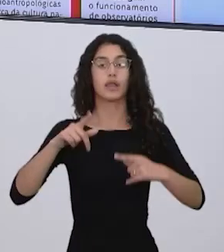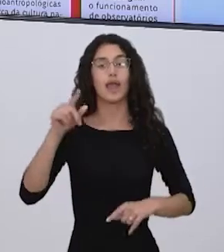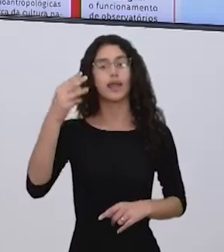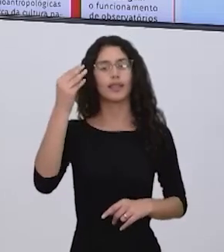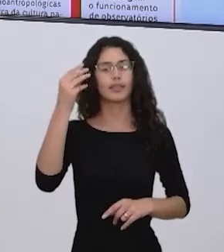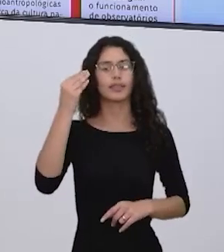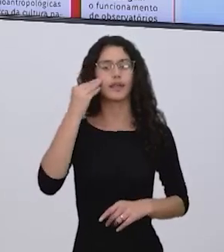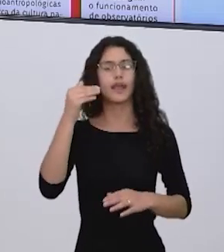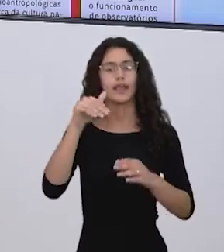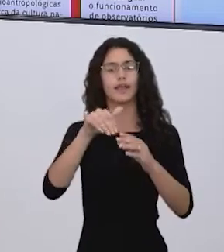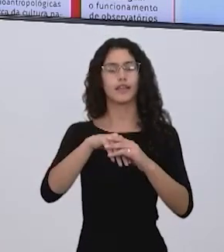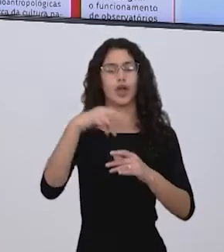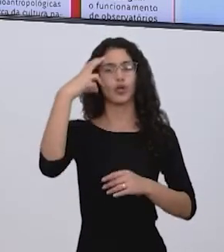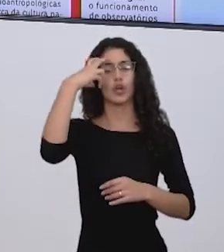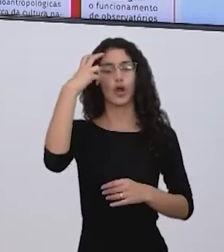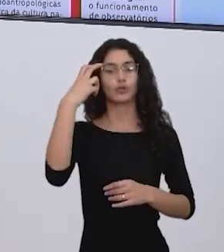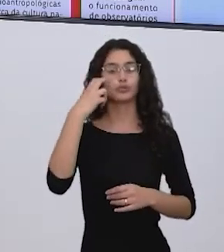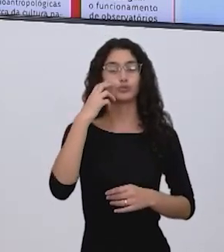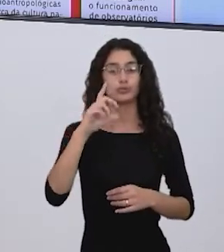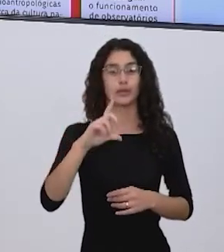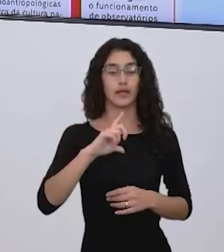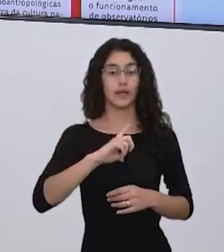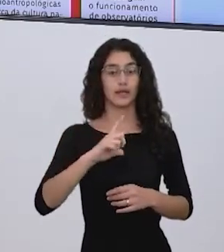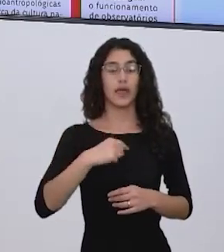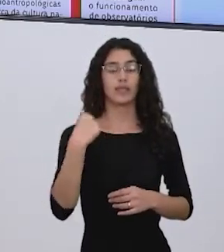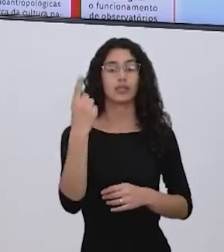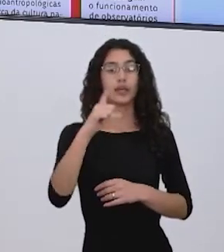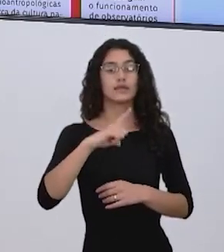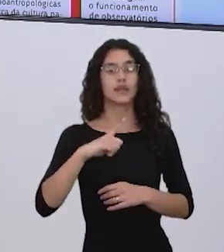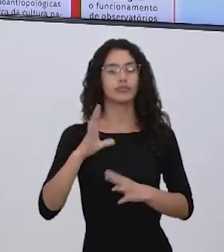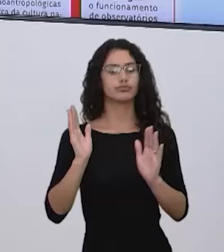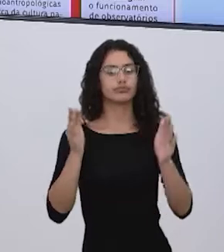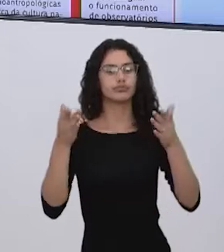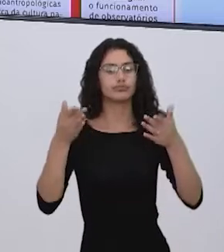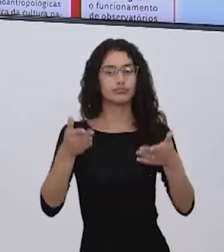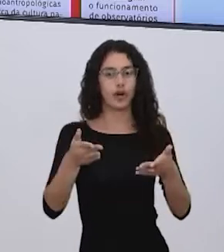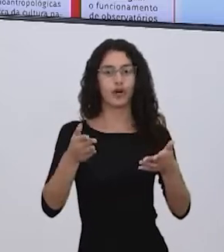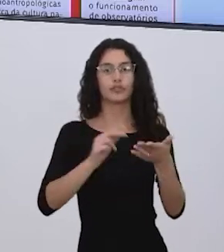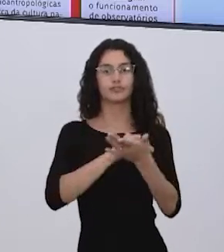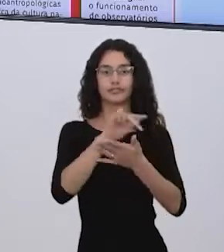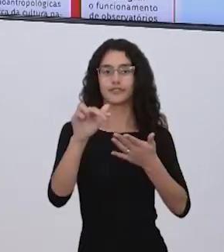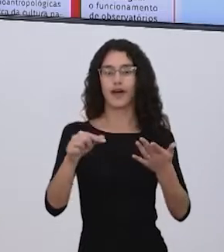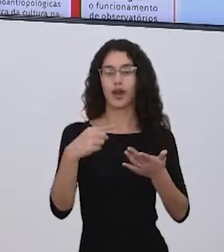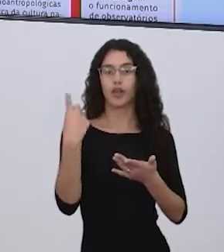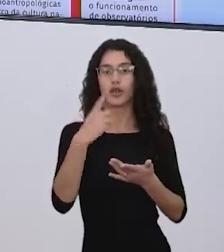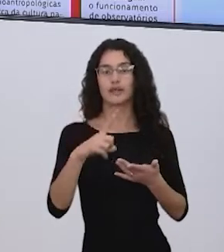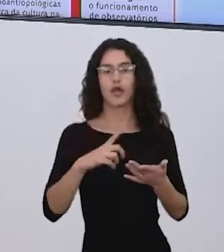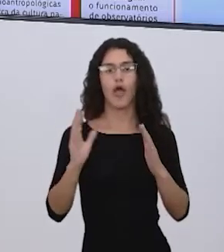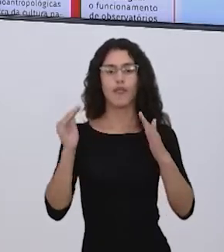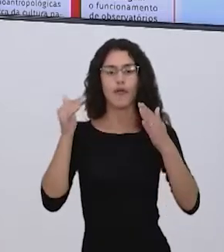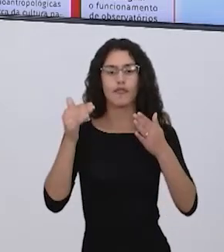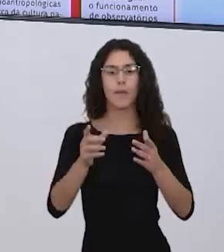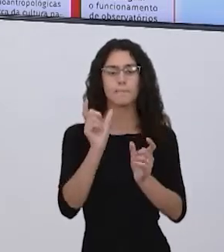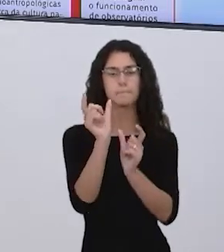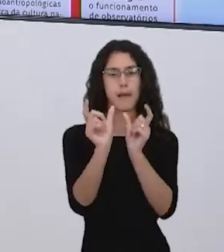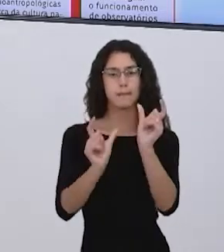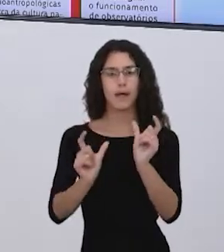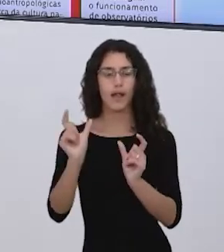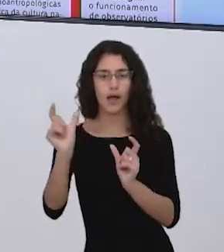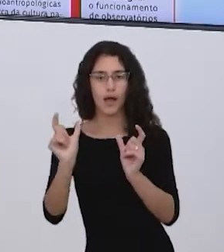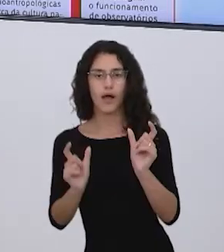que dentro de uma cultura, a gente dá sentido às coisas, a gente dá sentido às